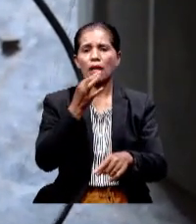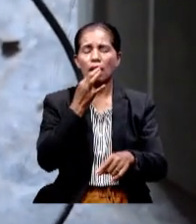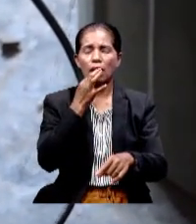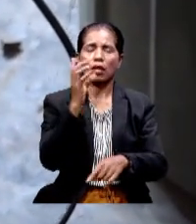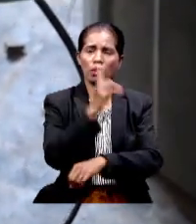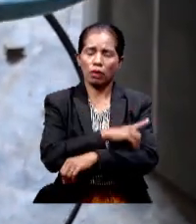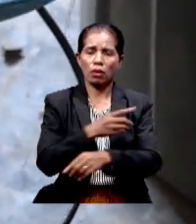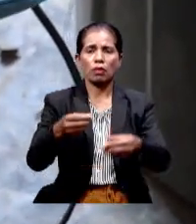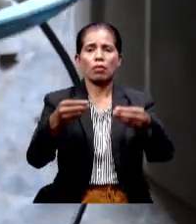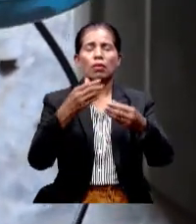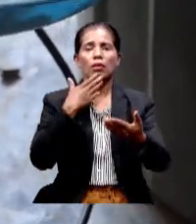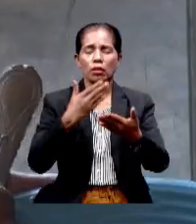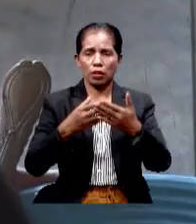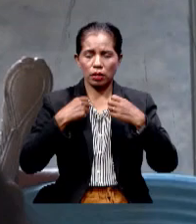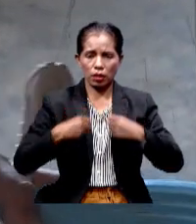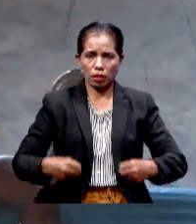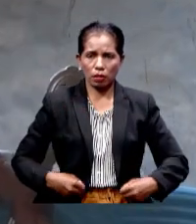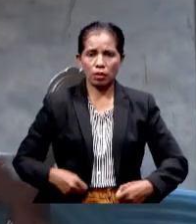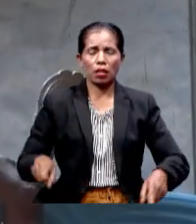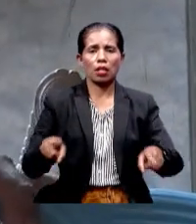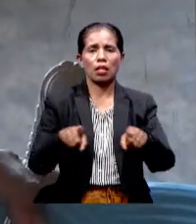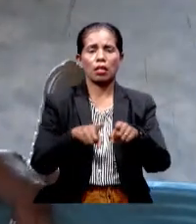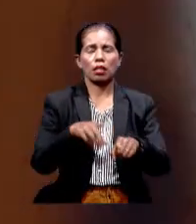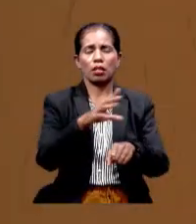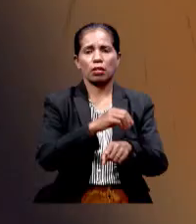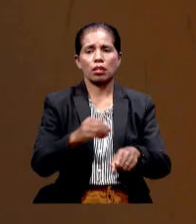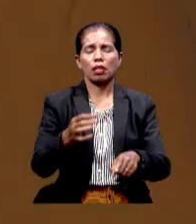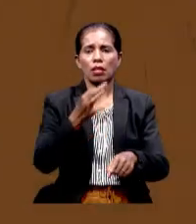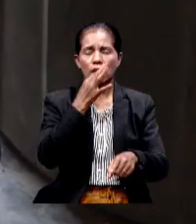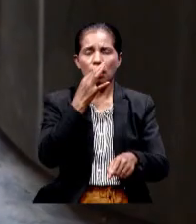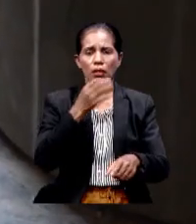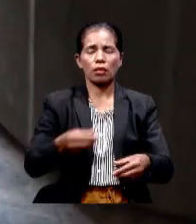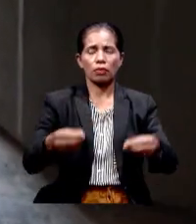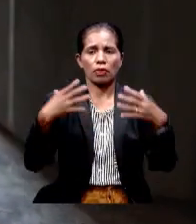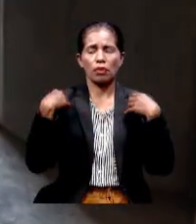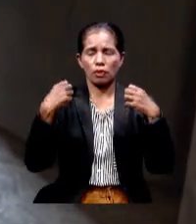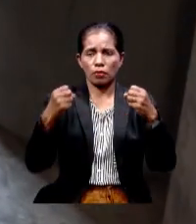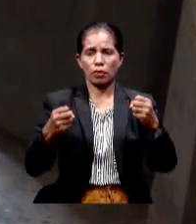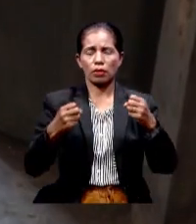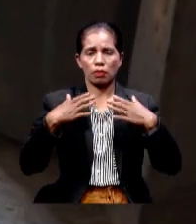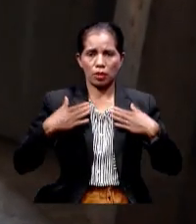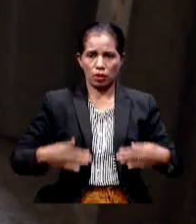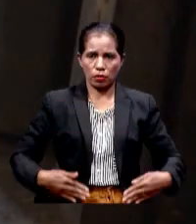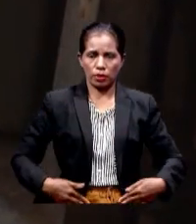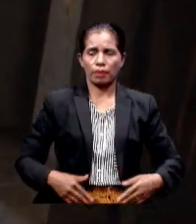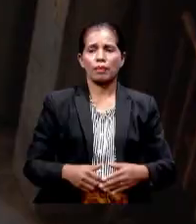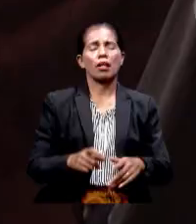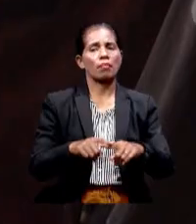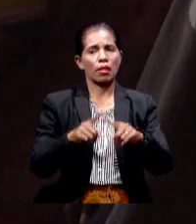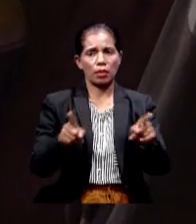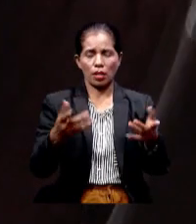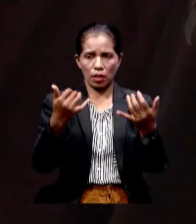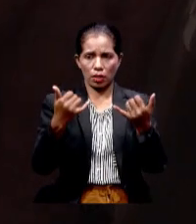for benefício para a saúde no nessa fonte carboidrato nebe for energia para isin lolon. Mas bem, de dar